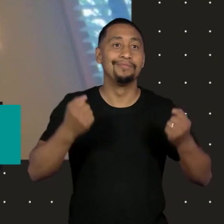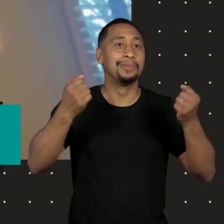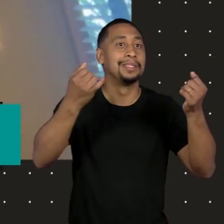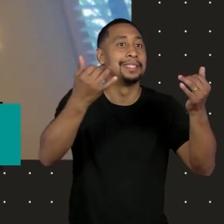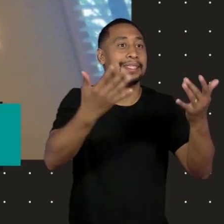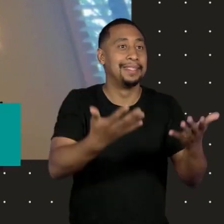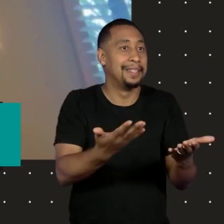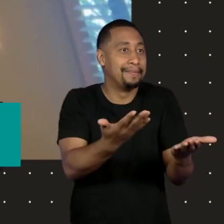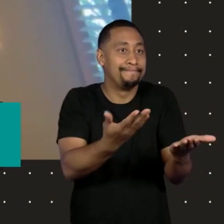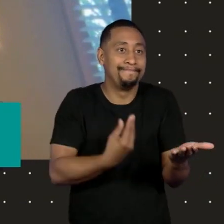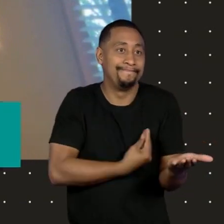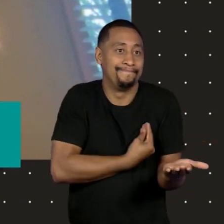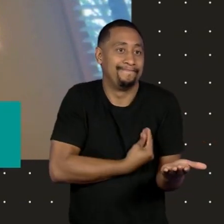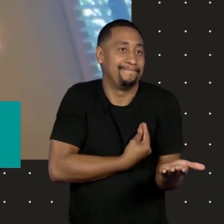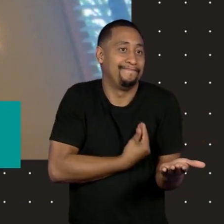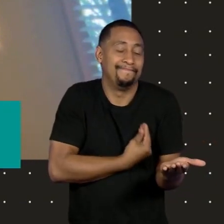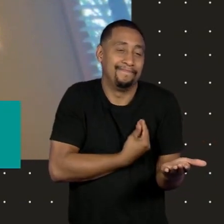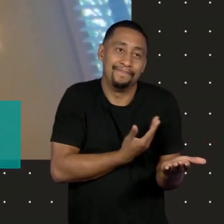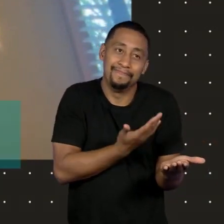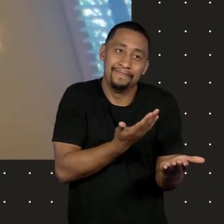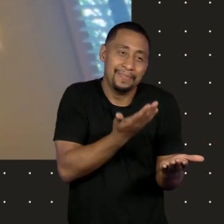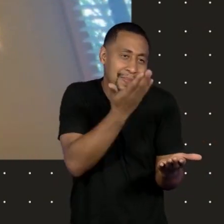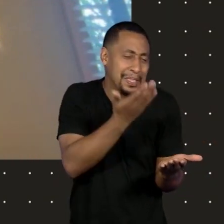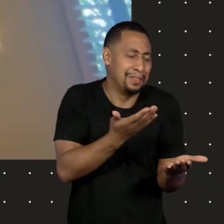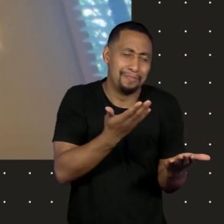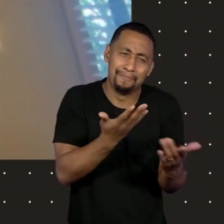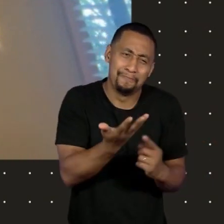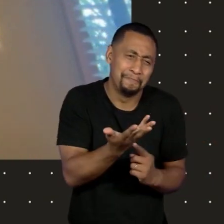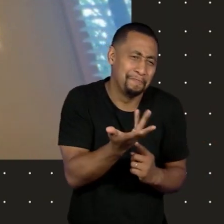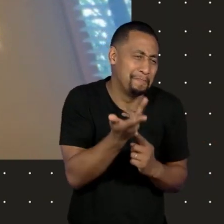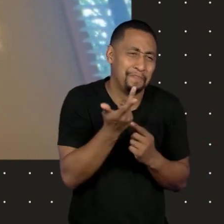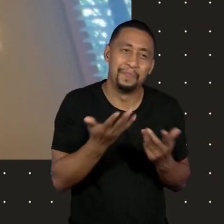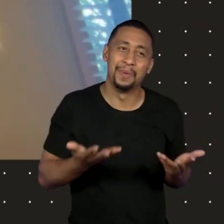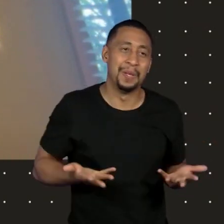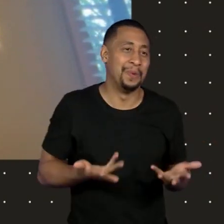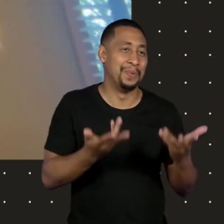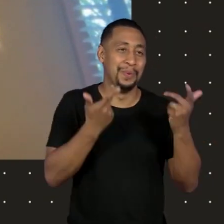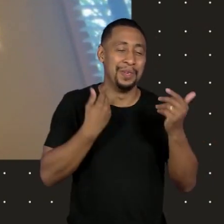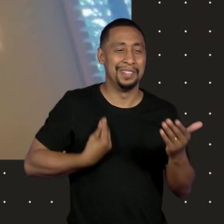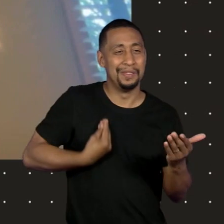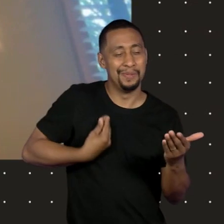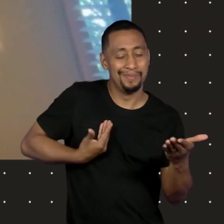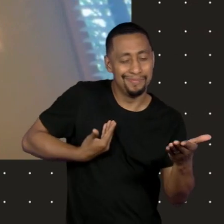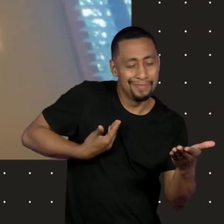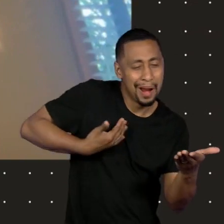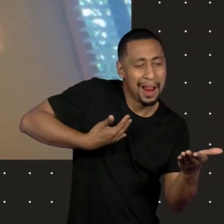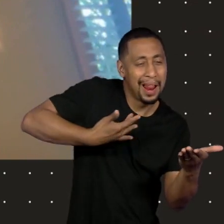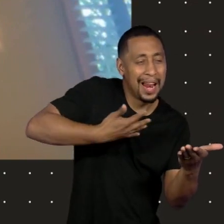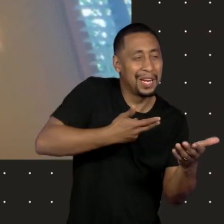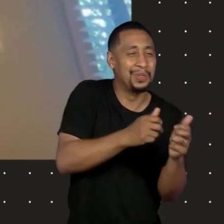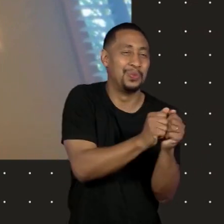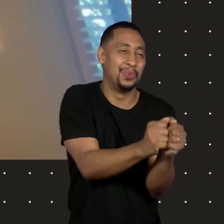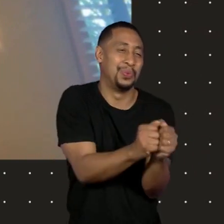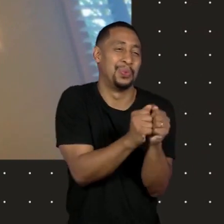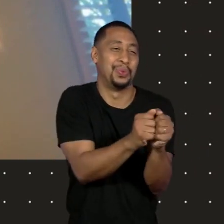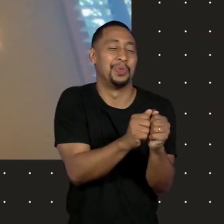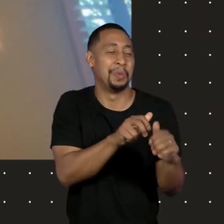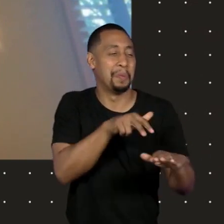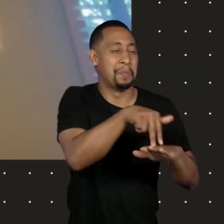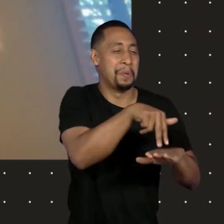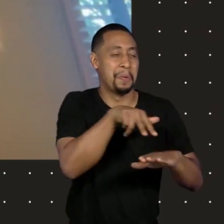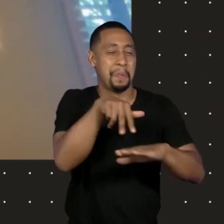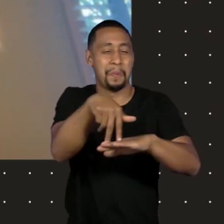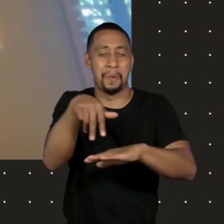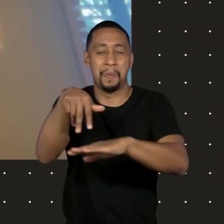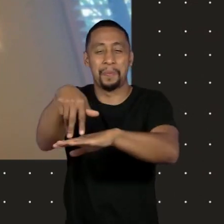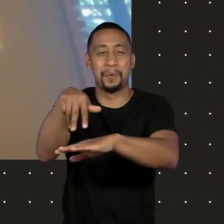artista maravilhosa com quem eu tive privilégio de conviver muito em palcos, em estúdios, fizemos tantas coisas